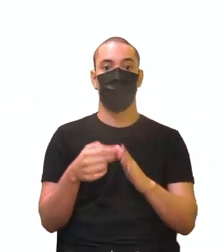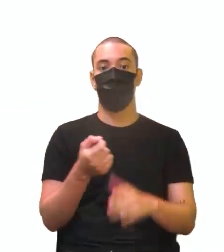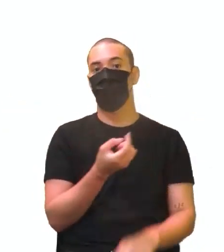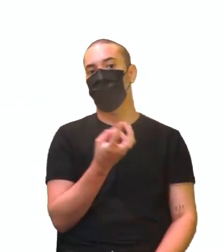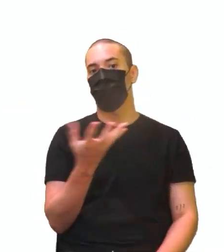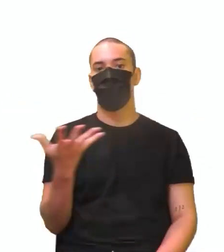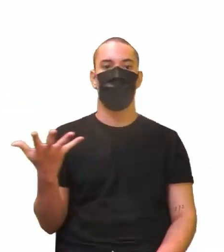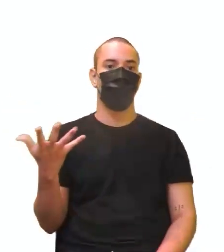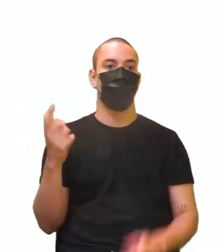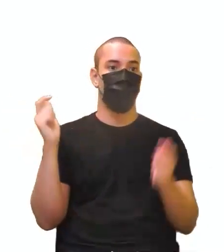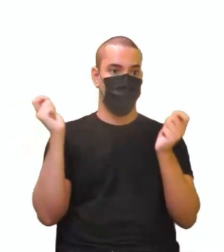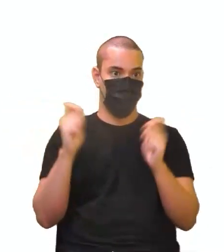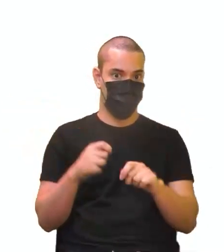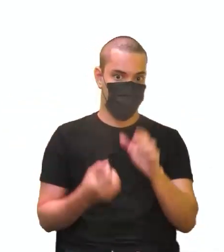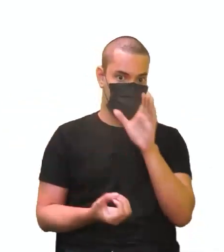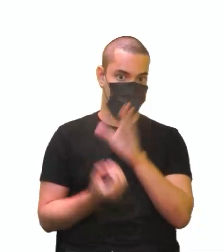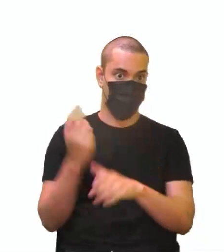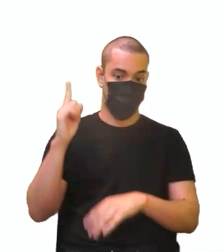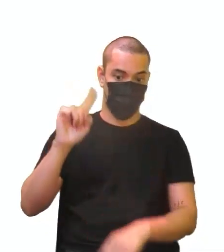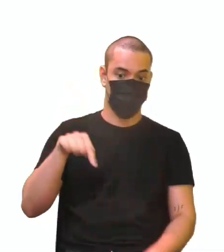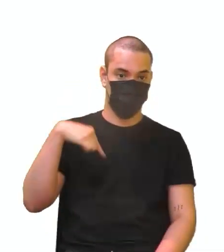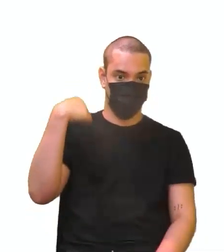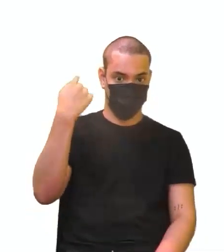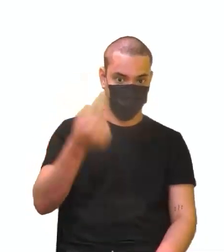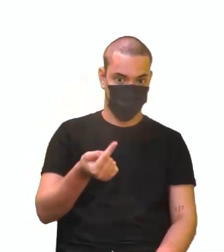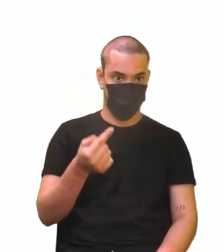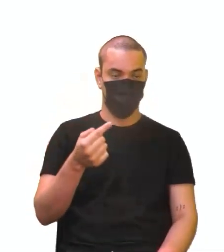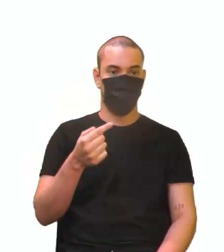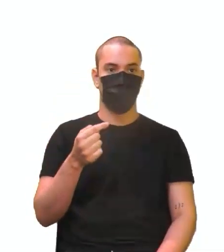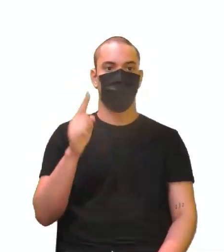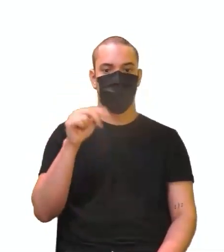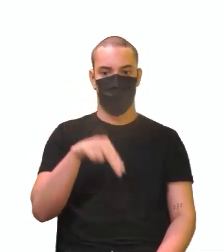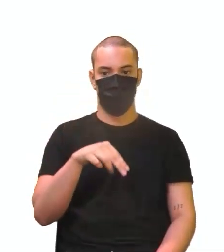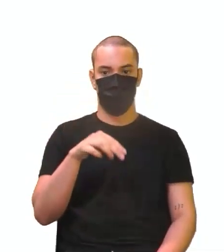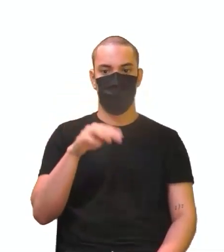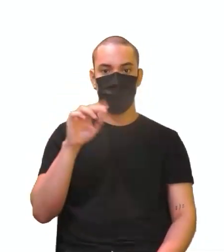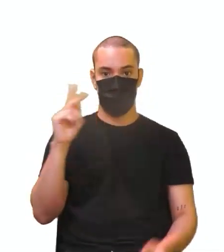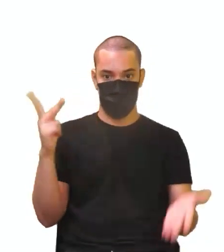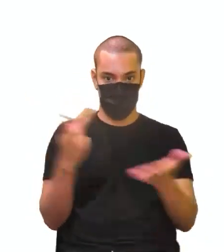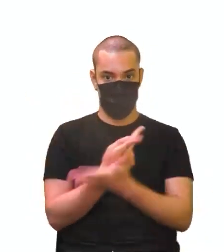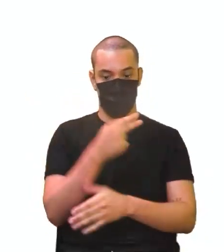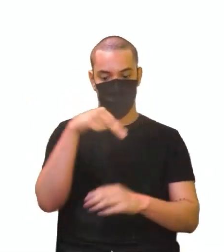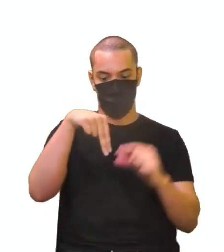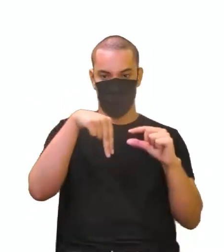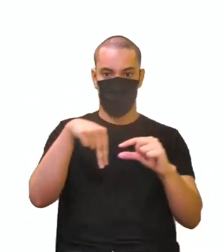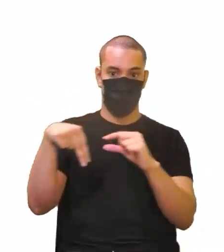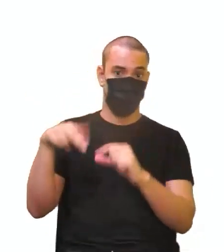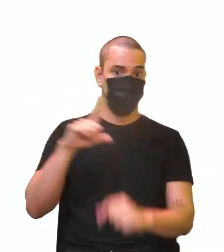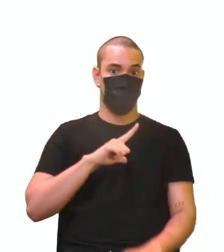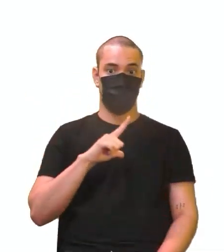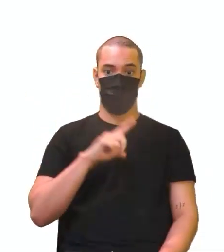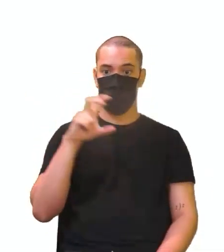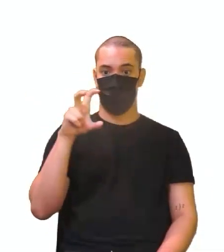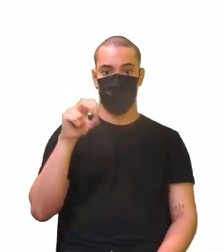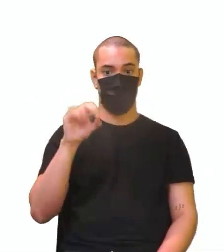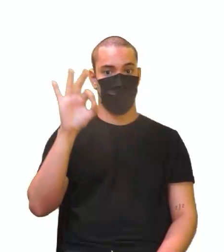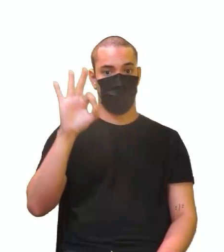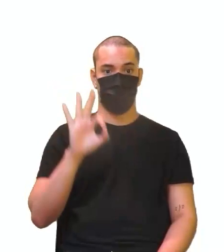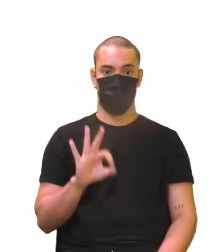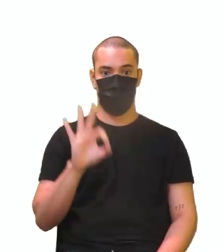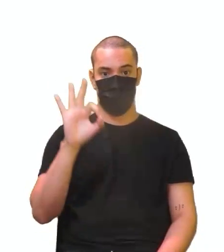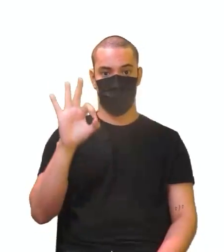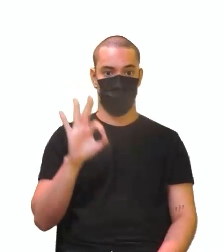nascer no próximo cruzamento o descendente ser NN, aí você tem 50%, né?